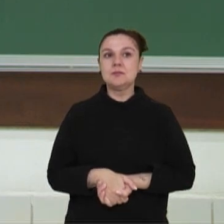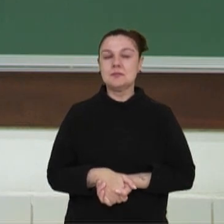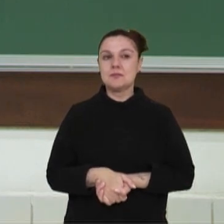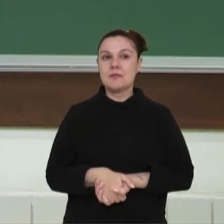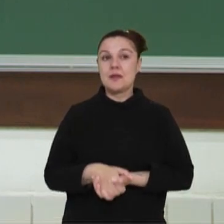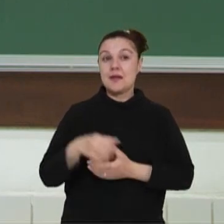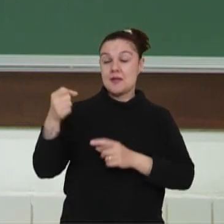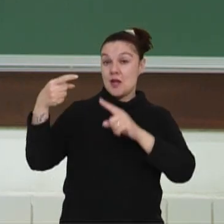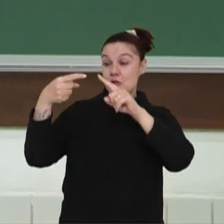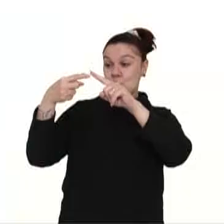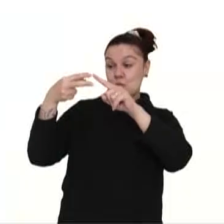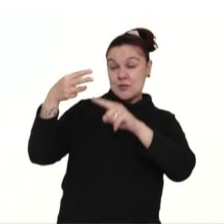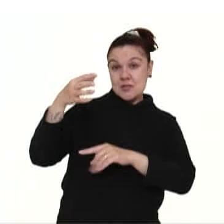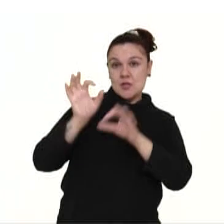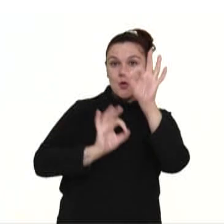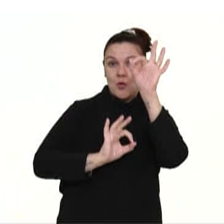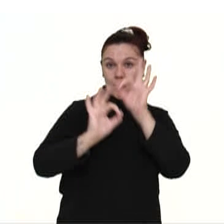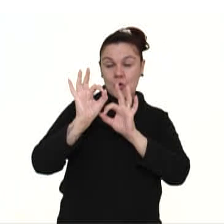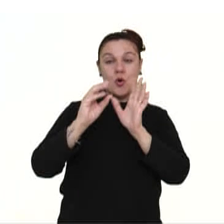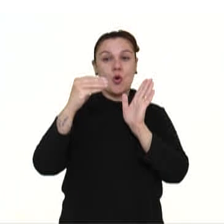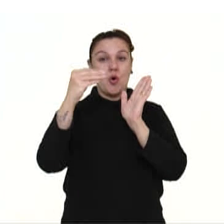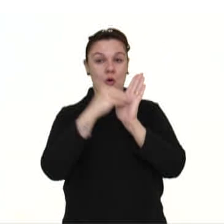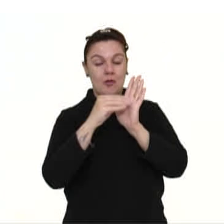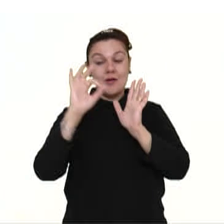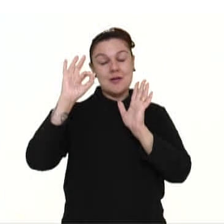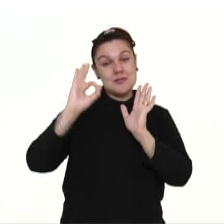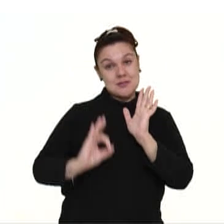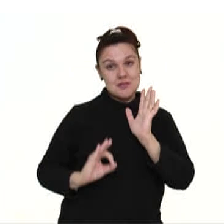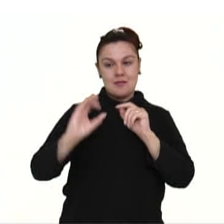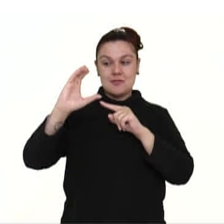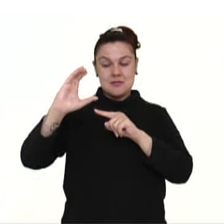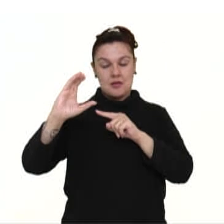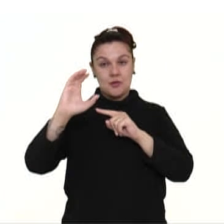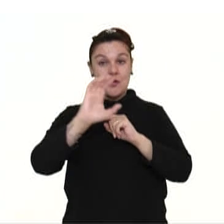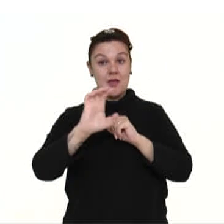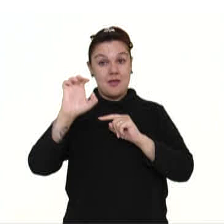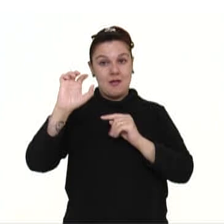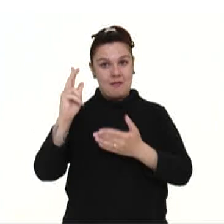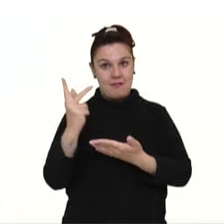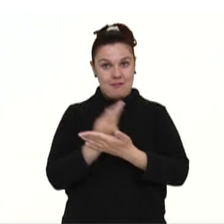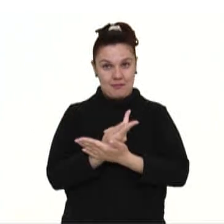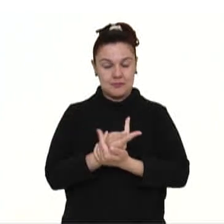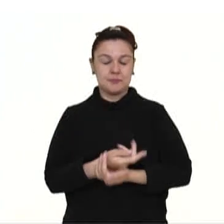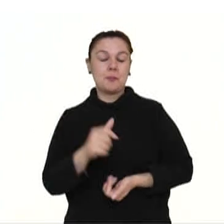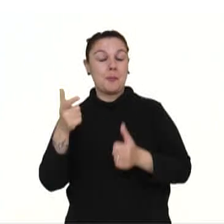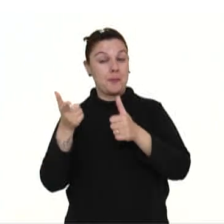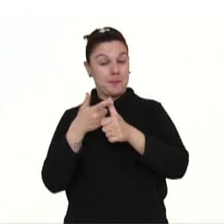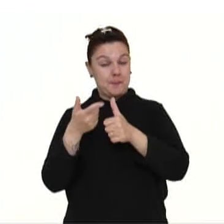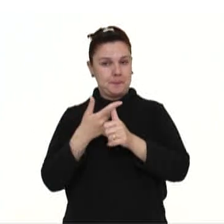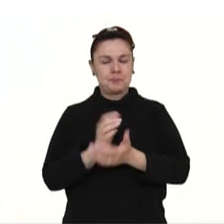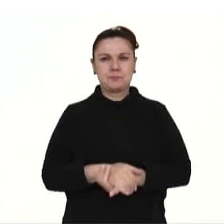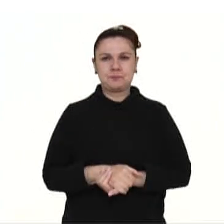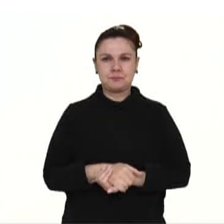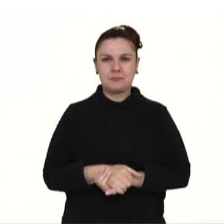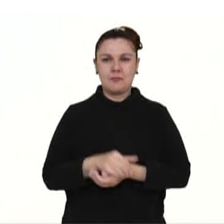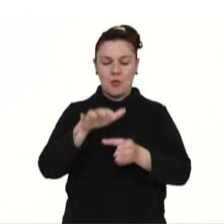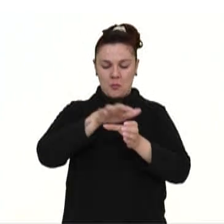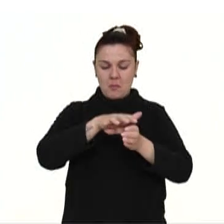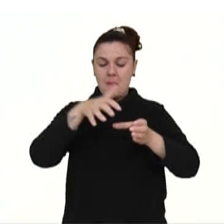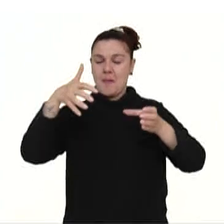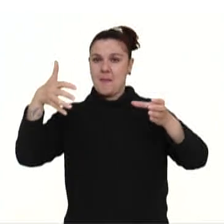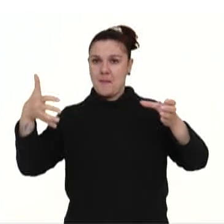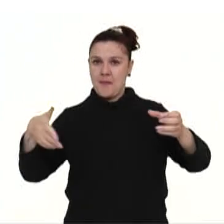Dos seguintes sistemas, julgue os itens como C para corretos e E para errados. Número 1. Uma panela aberta